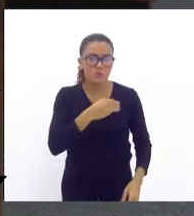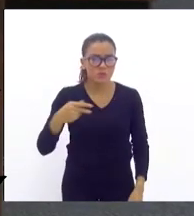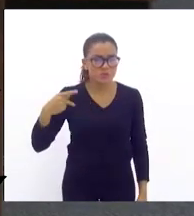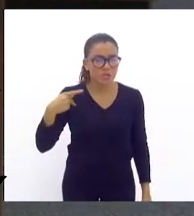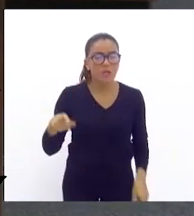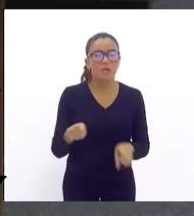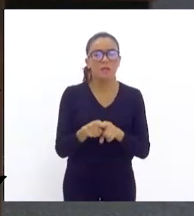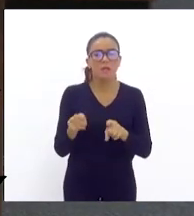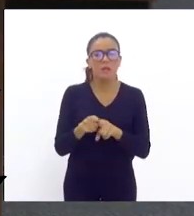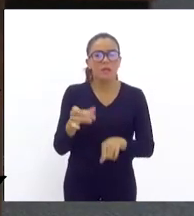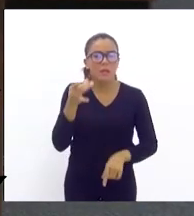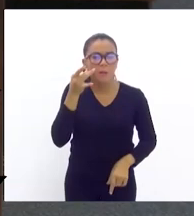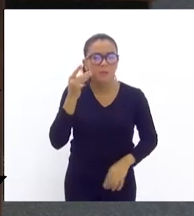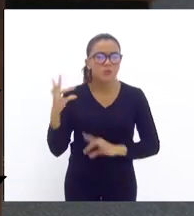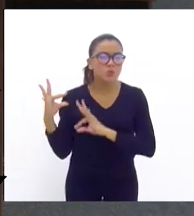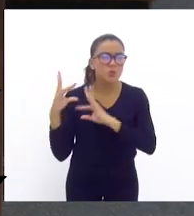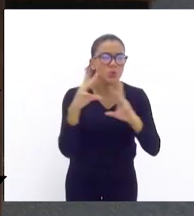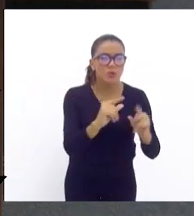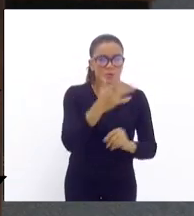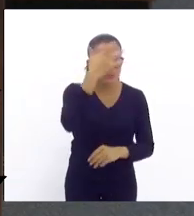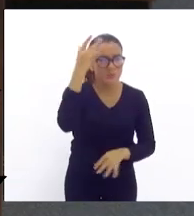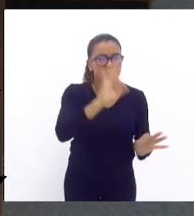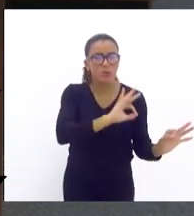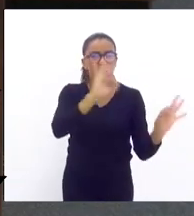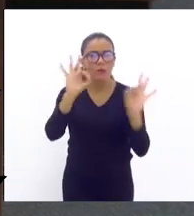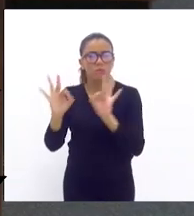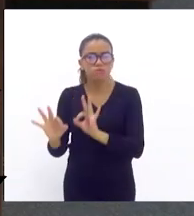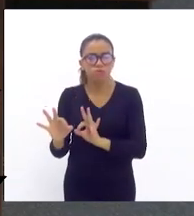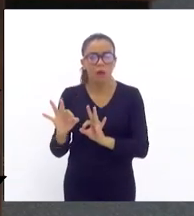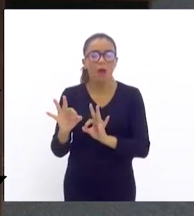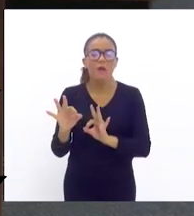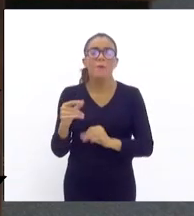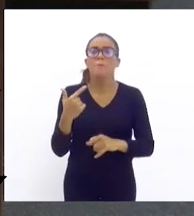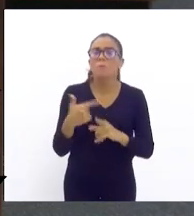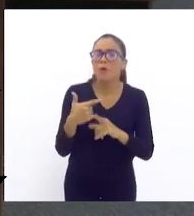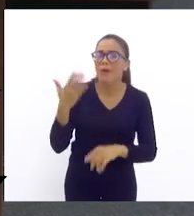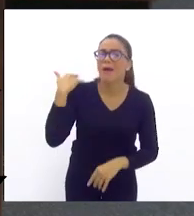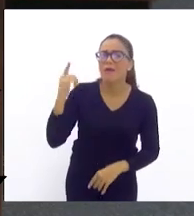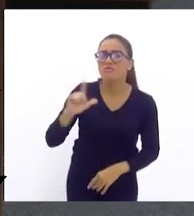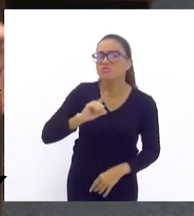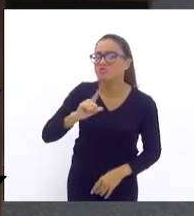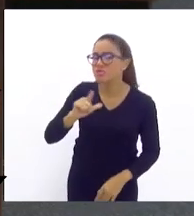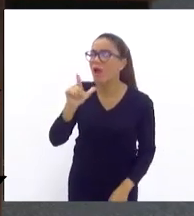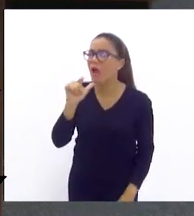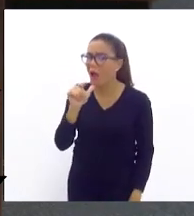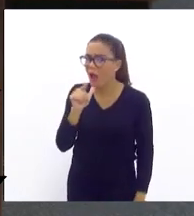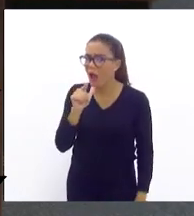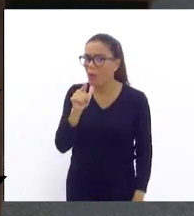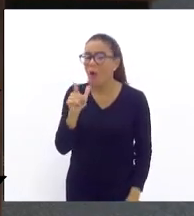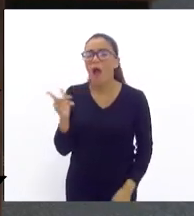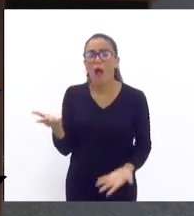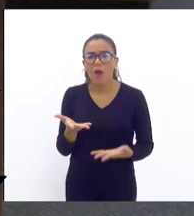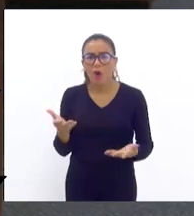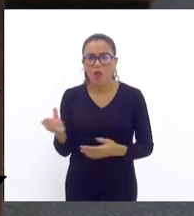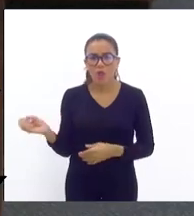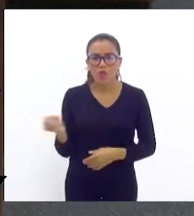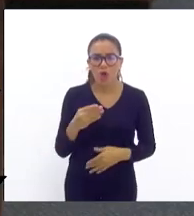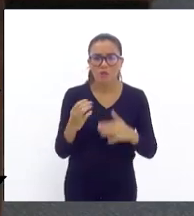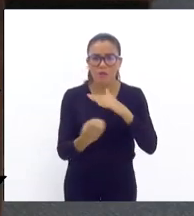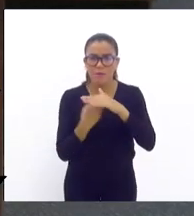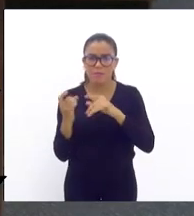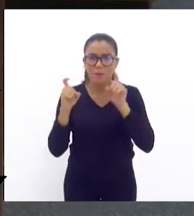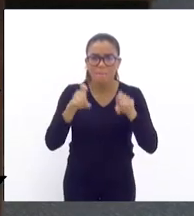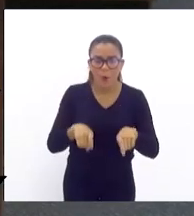de todo mundo que está assistindo. Por que tinha água? Por que a água chegava? Depois que eles assumiram, a água não está chegando